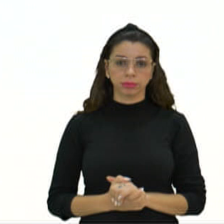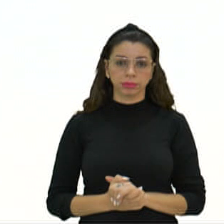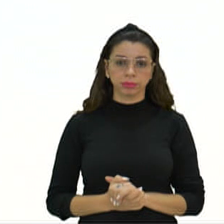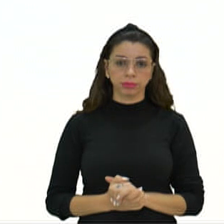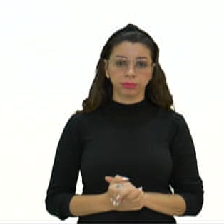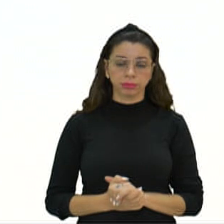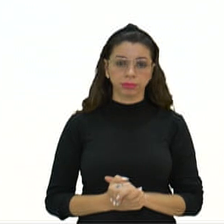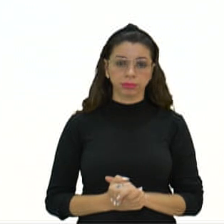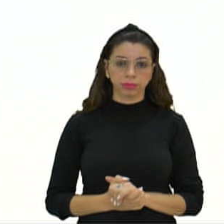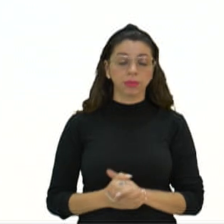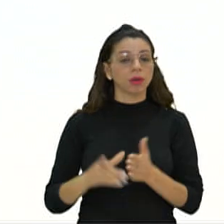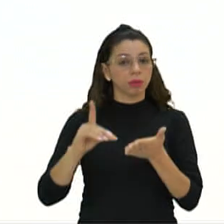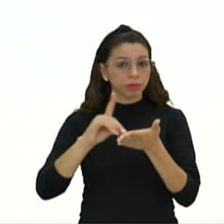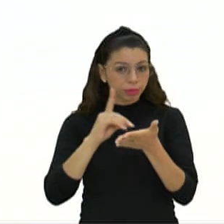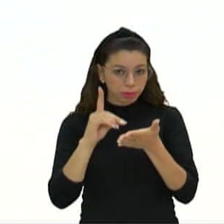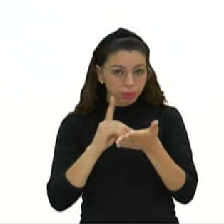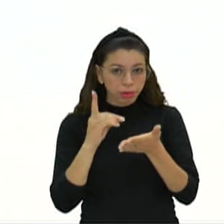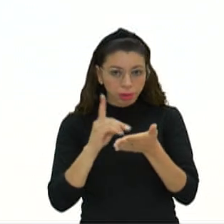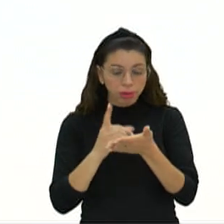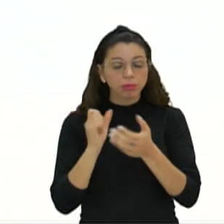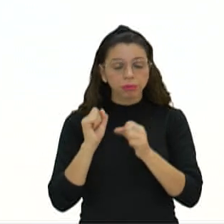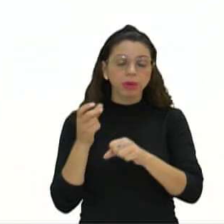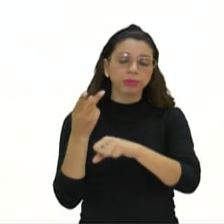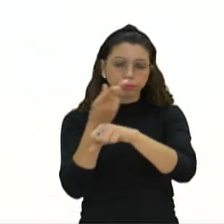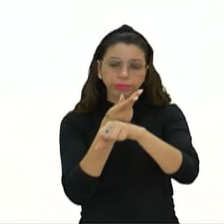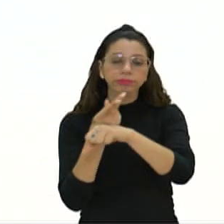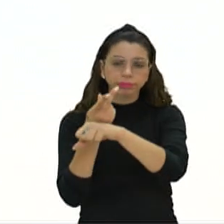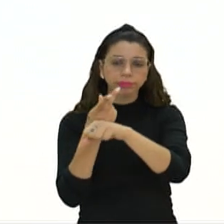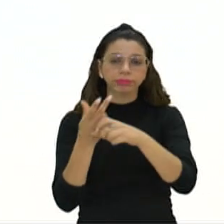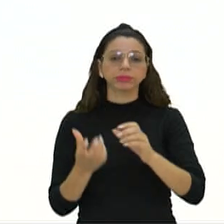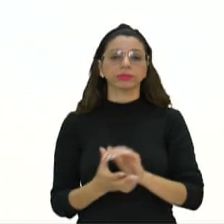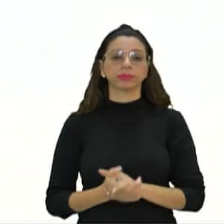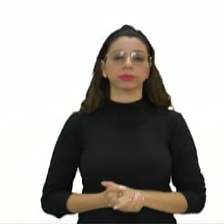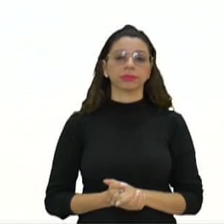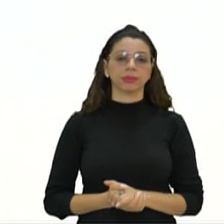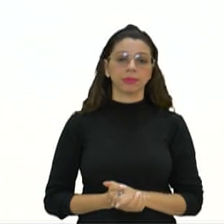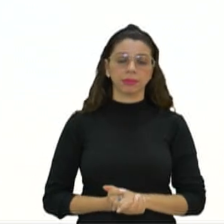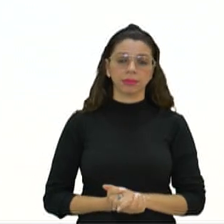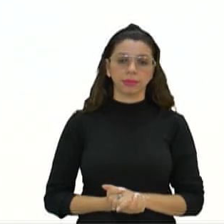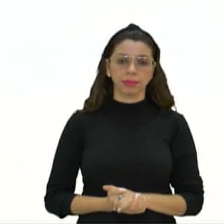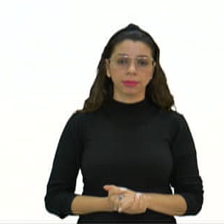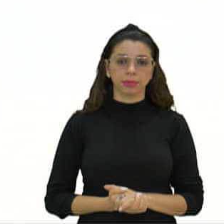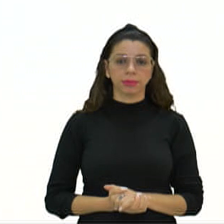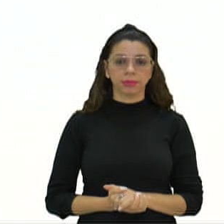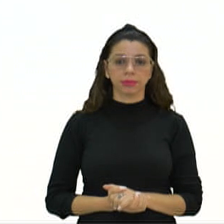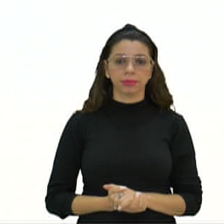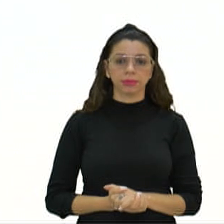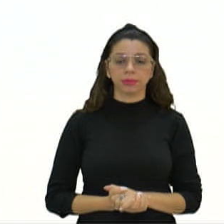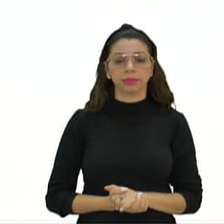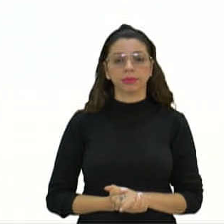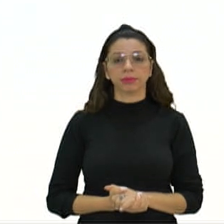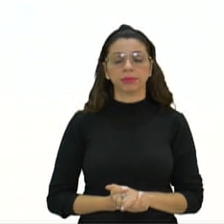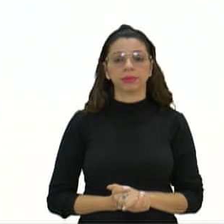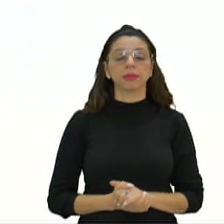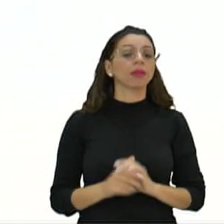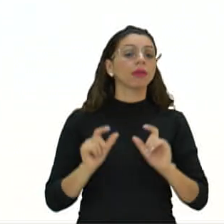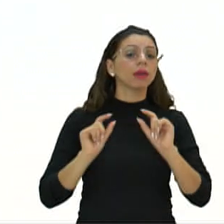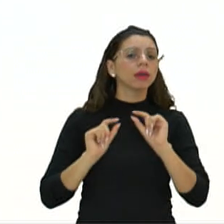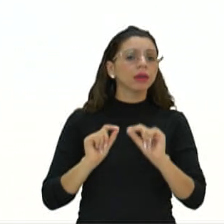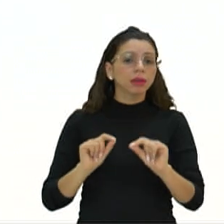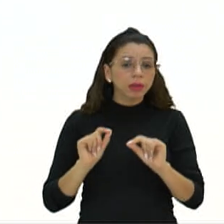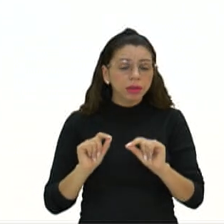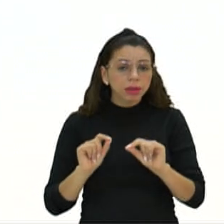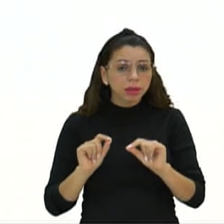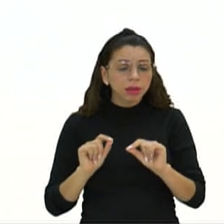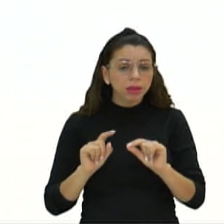down. Um dicionário pode te ajudar, beleza? Who inherited the lands? Quem que herdou as